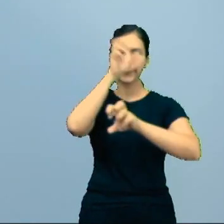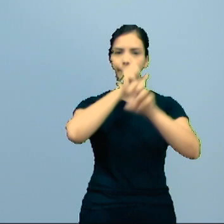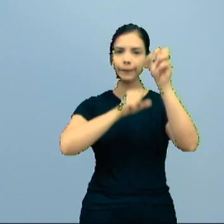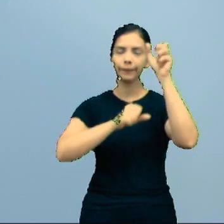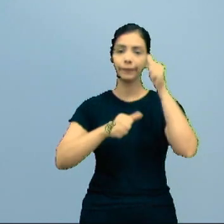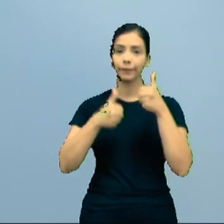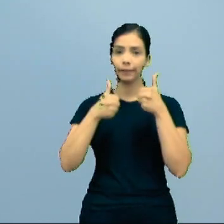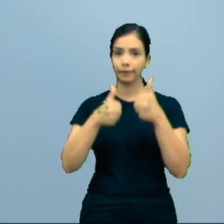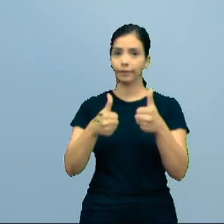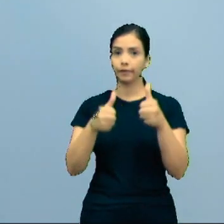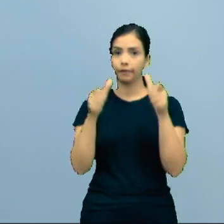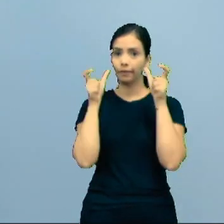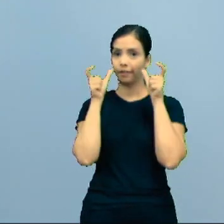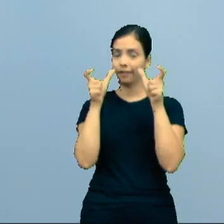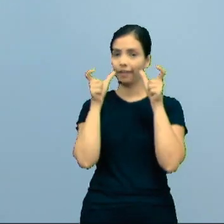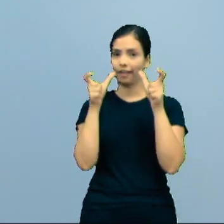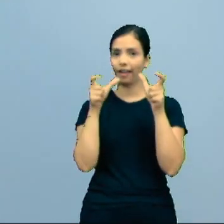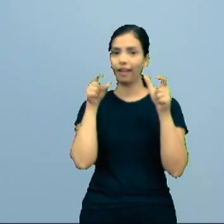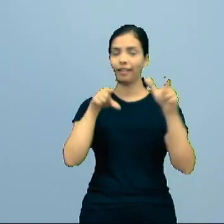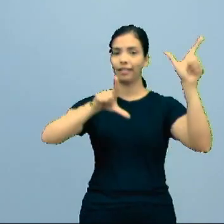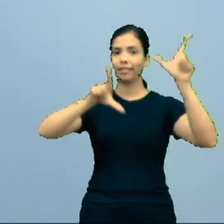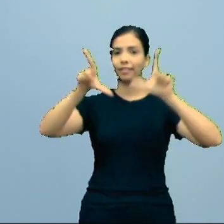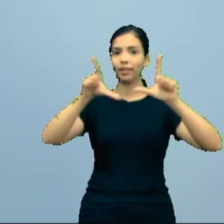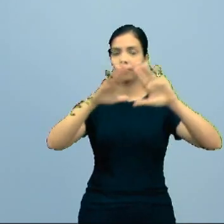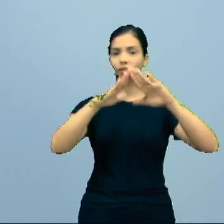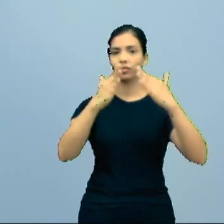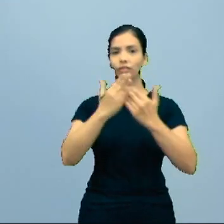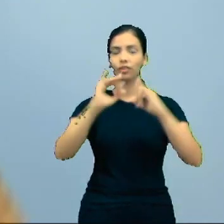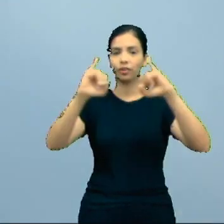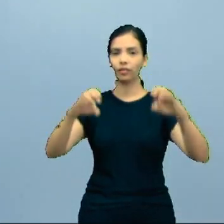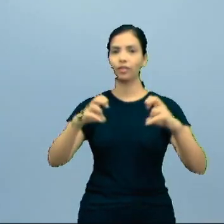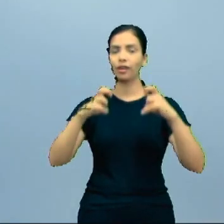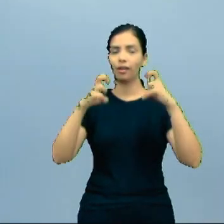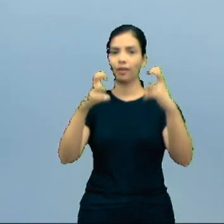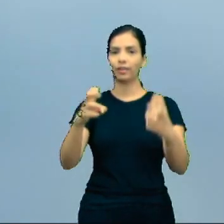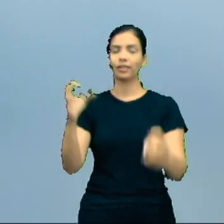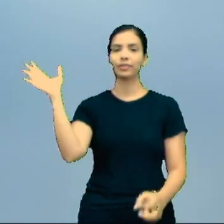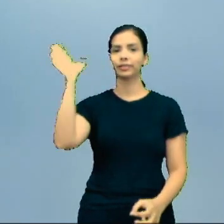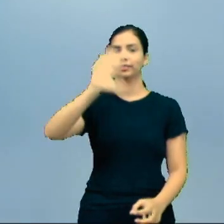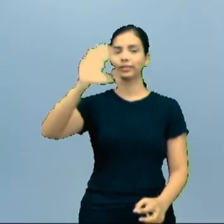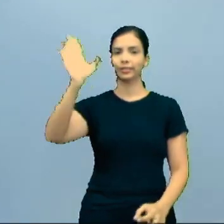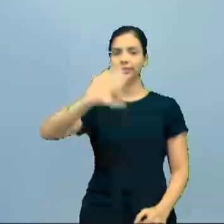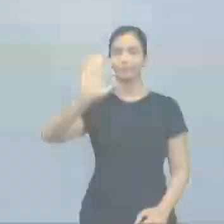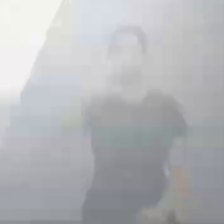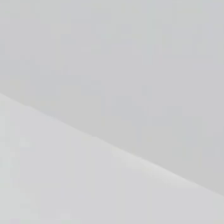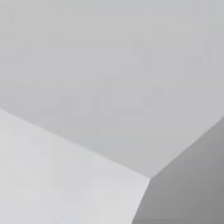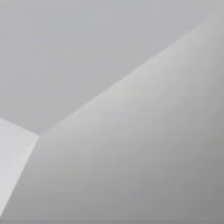Fiquem ligados aqui na TV Escola Jaboatão para as próximas aulas e tchau! Valeu!